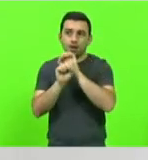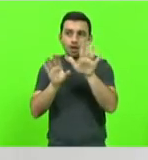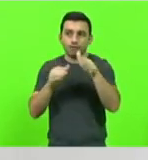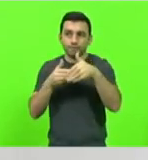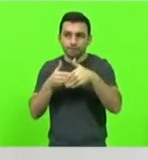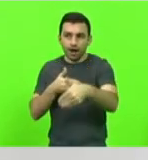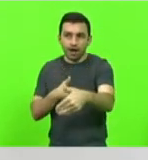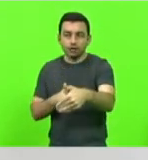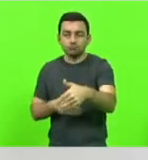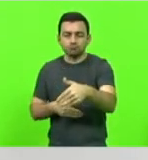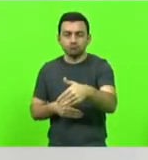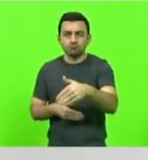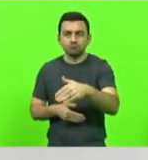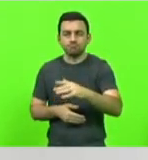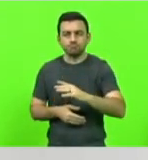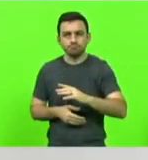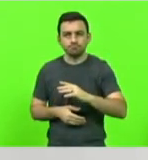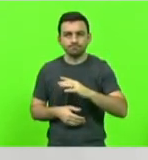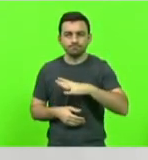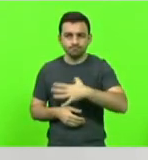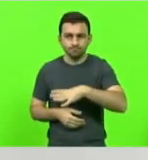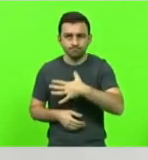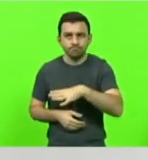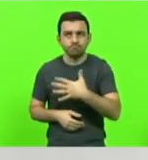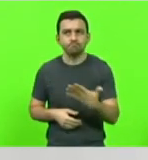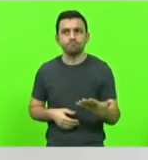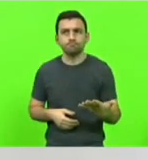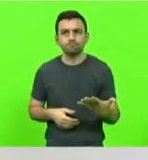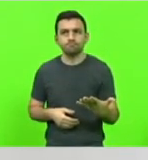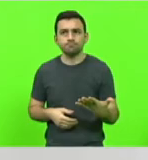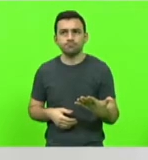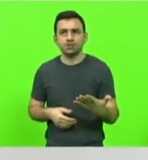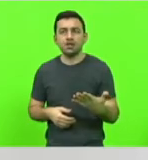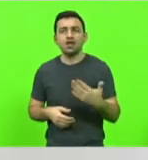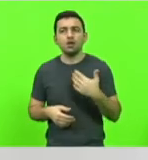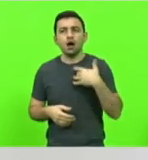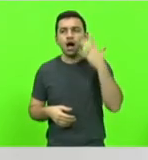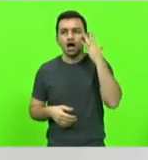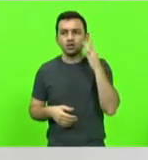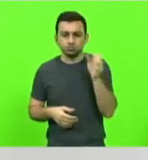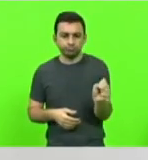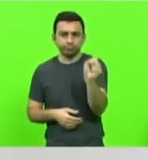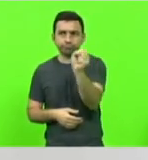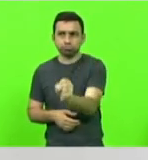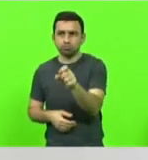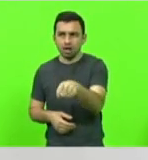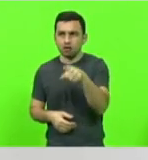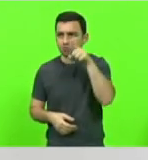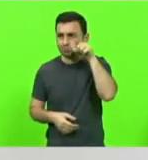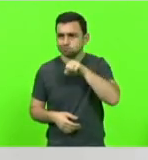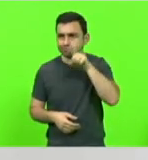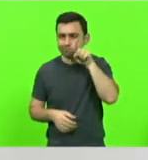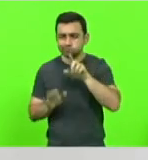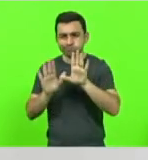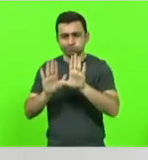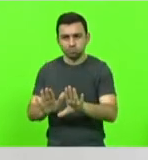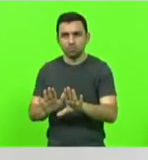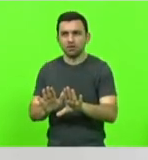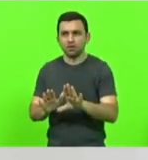suas atitudes. Acredito que tão lógico esteja em solo americano o nosso amigo general Hugo Armando